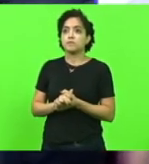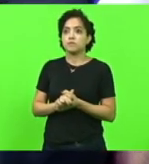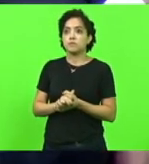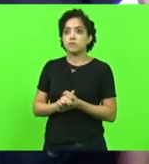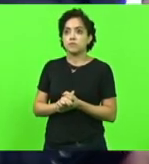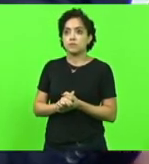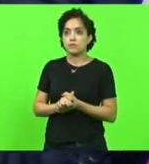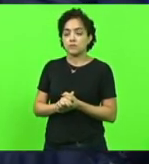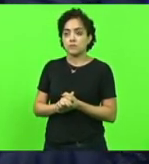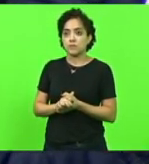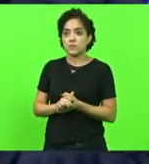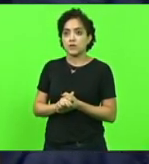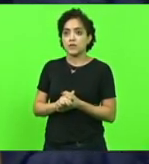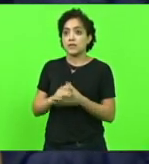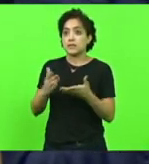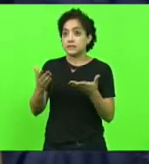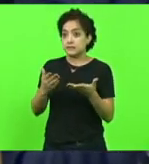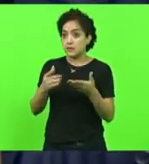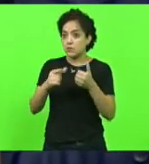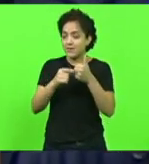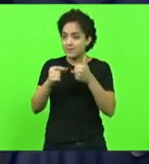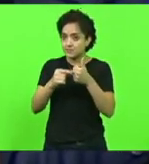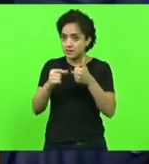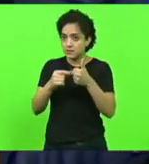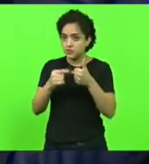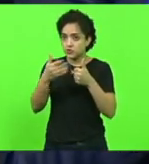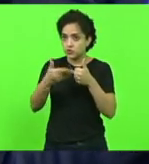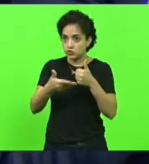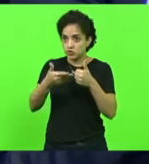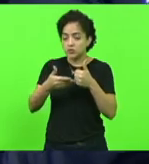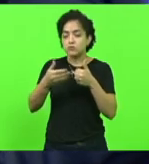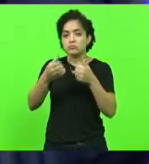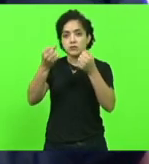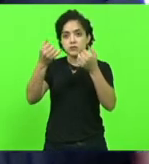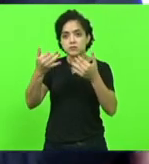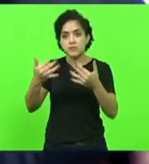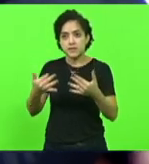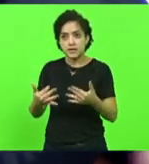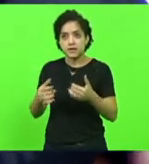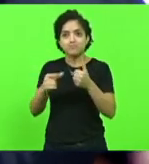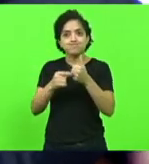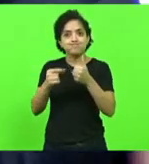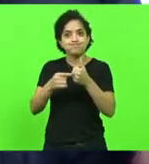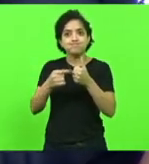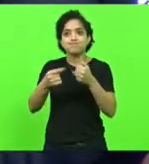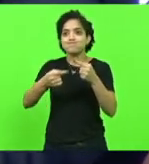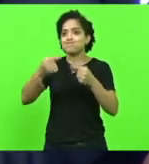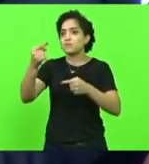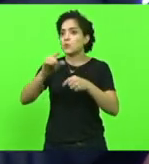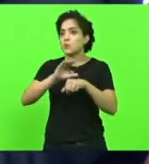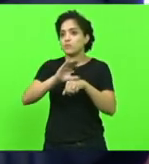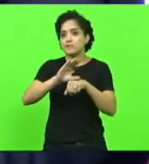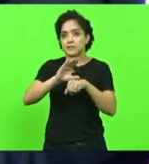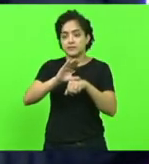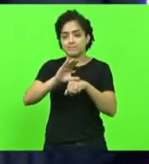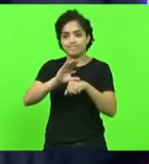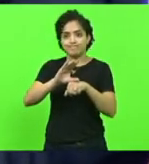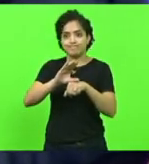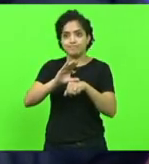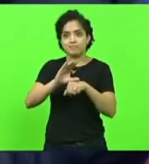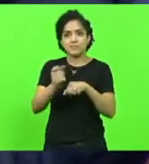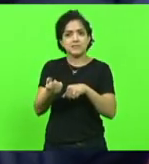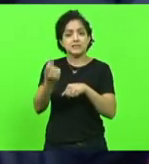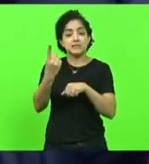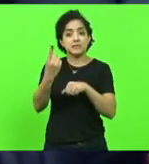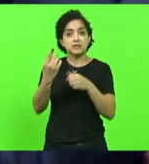Irrevogável. Então, esse artigo eu quero aqui frisar, é um artigo inconstitucional, no mínimo, estranho,